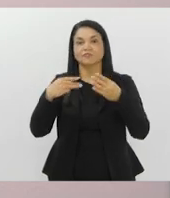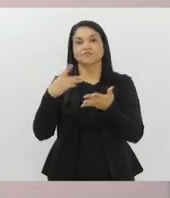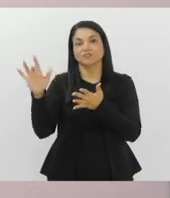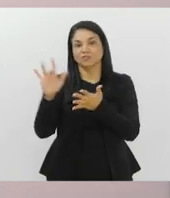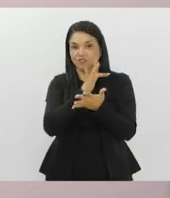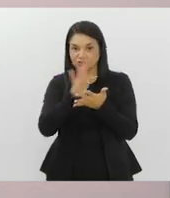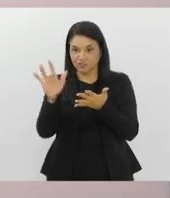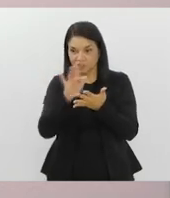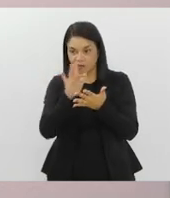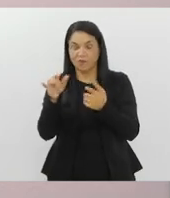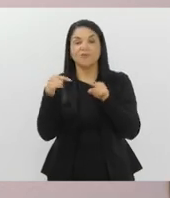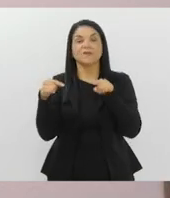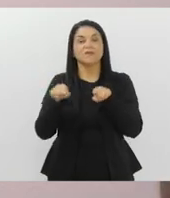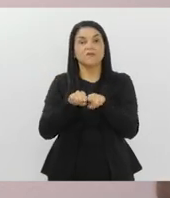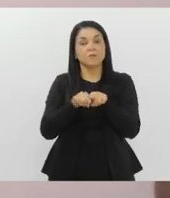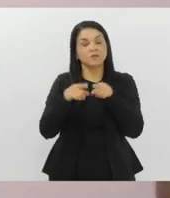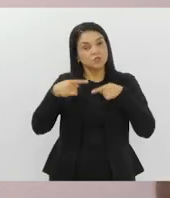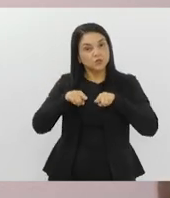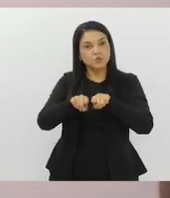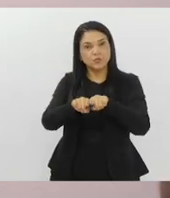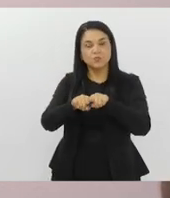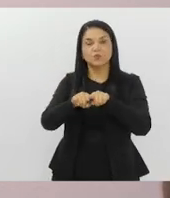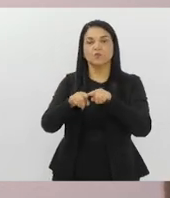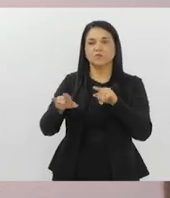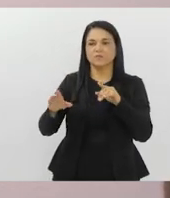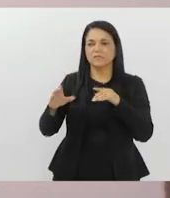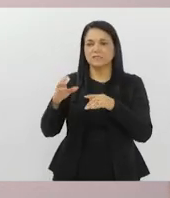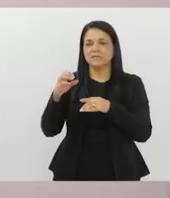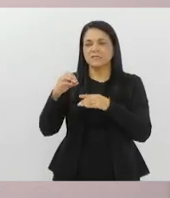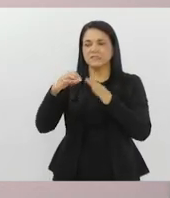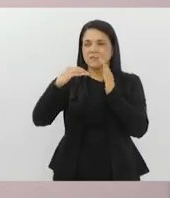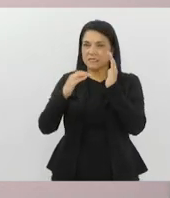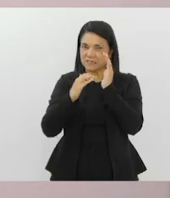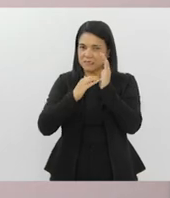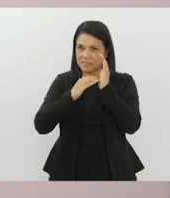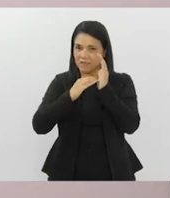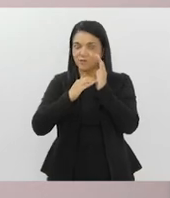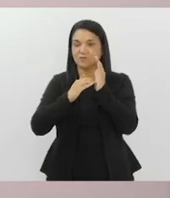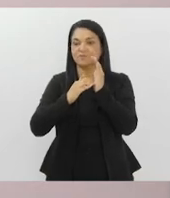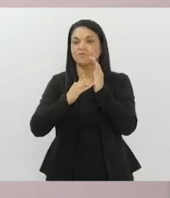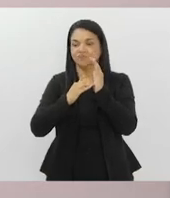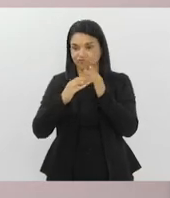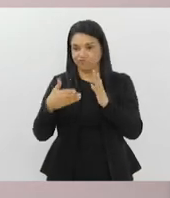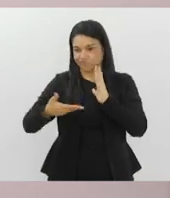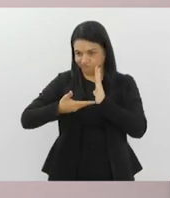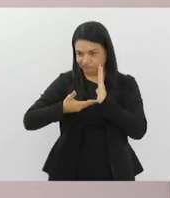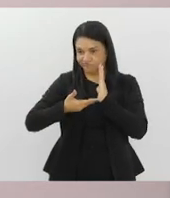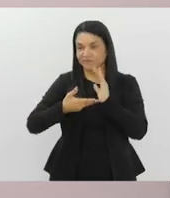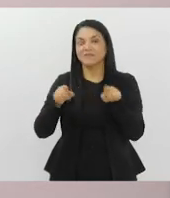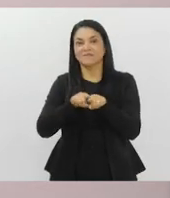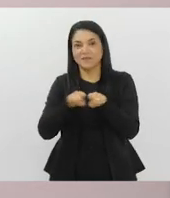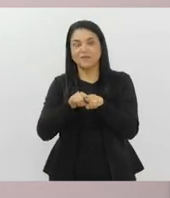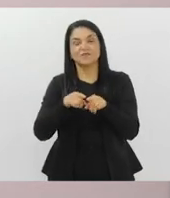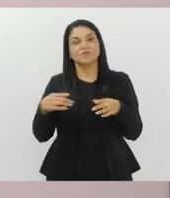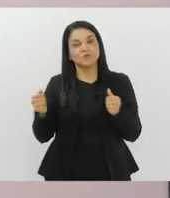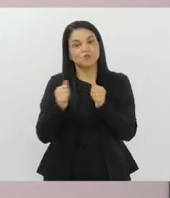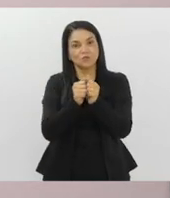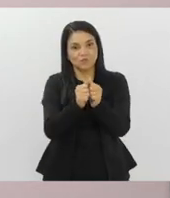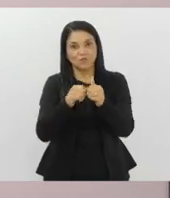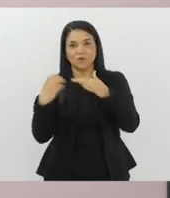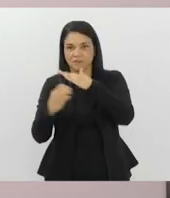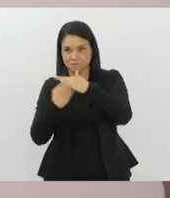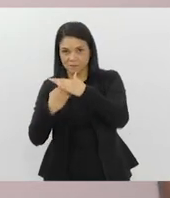seus pares na Câmara e Senado Federal, resistir ao lobby das grandes corporações. Uhum. Quero deixar aqui o meu